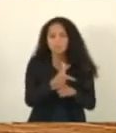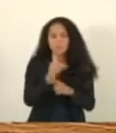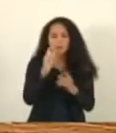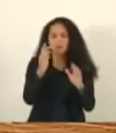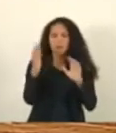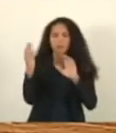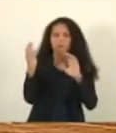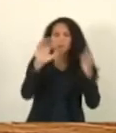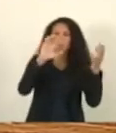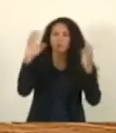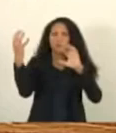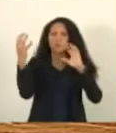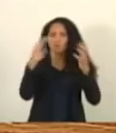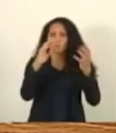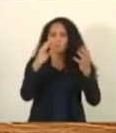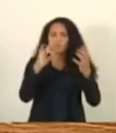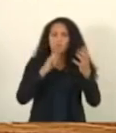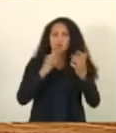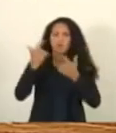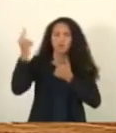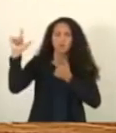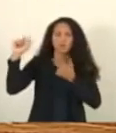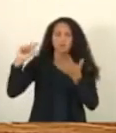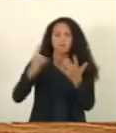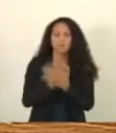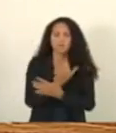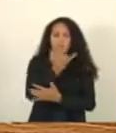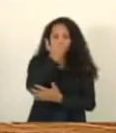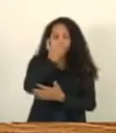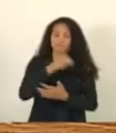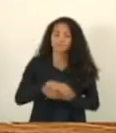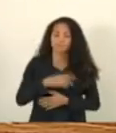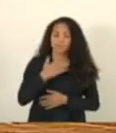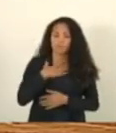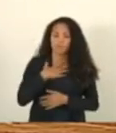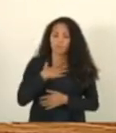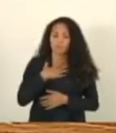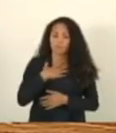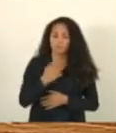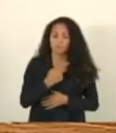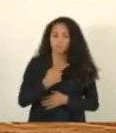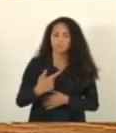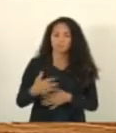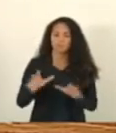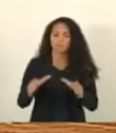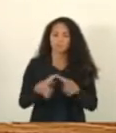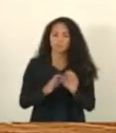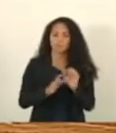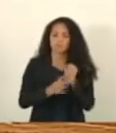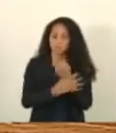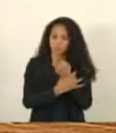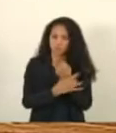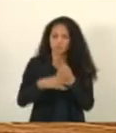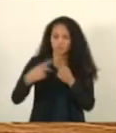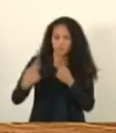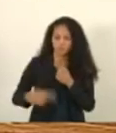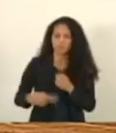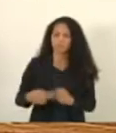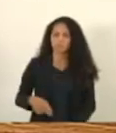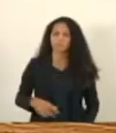outros desastres. Na qualidade de presidente da Comissão de Segurança desse